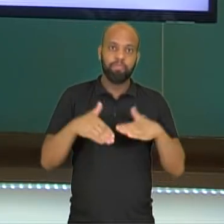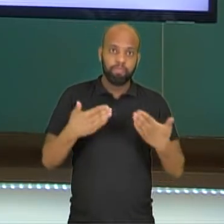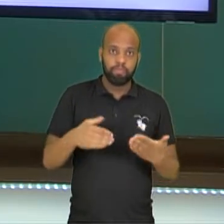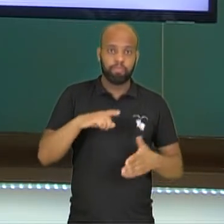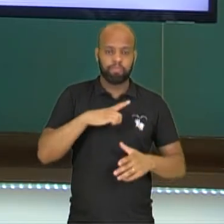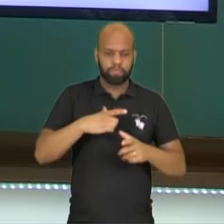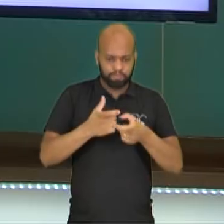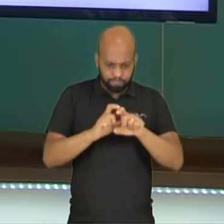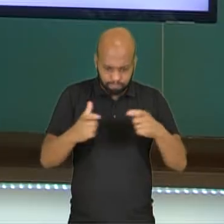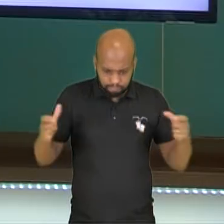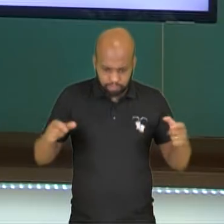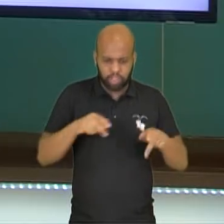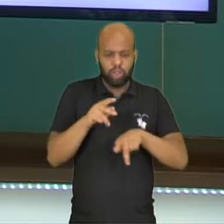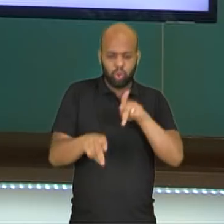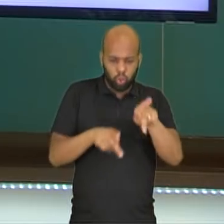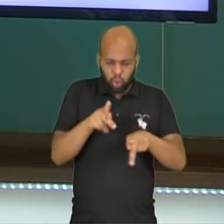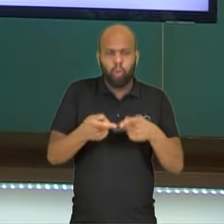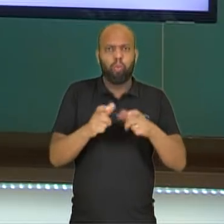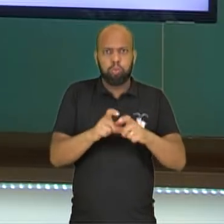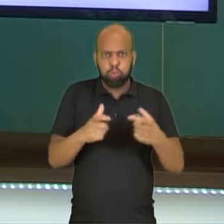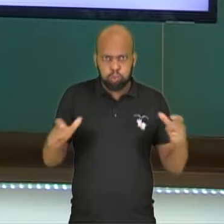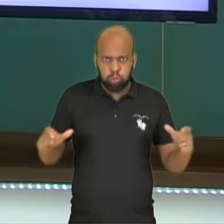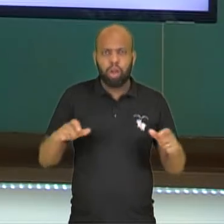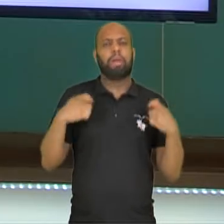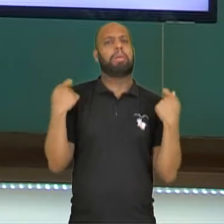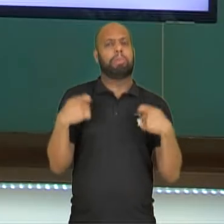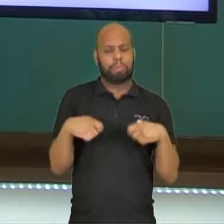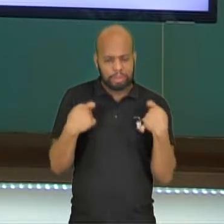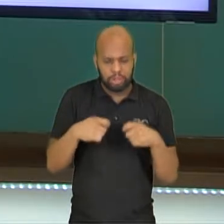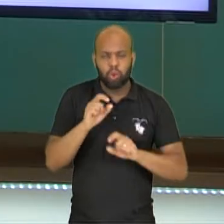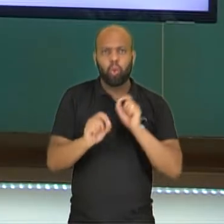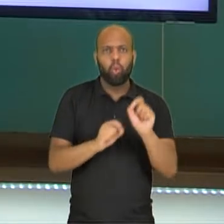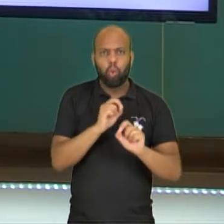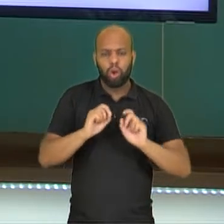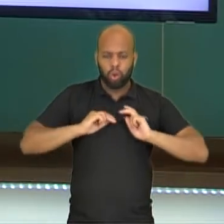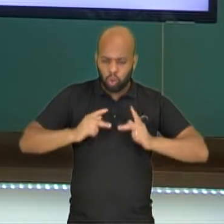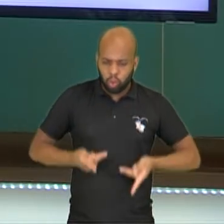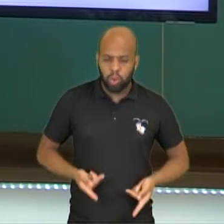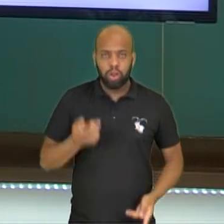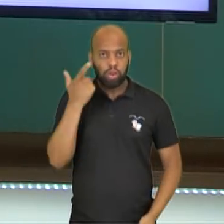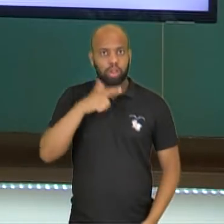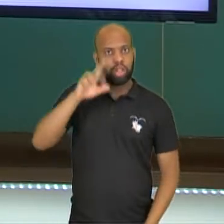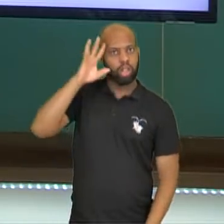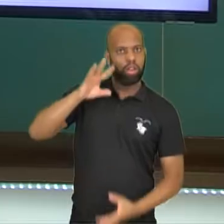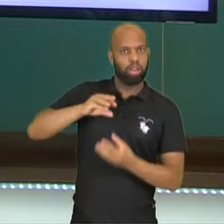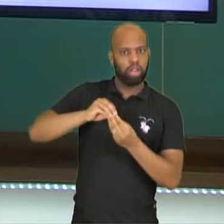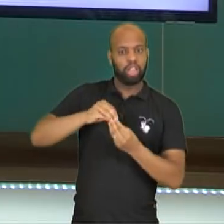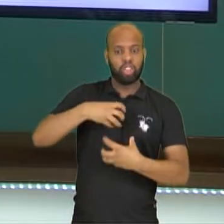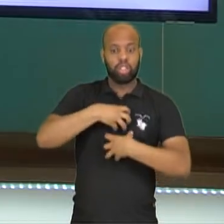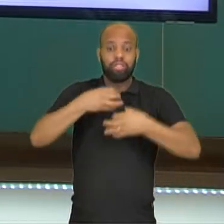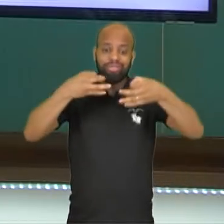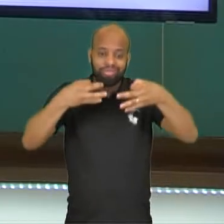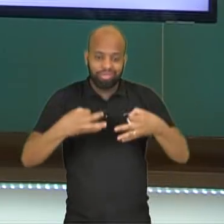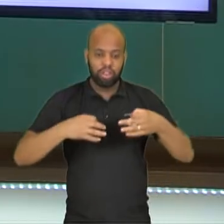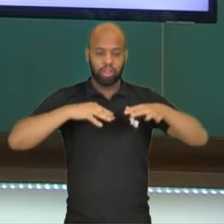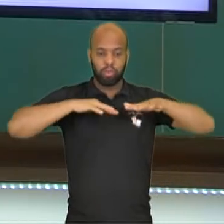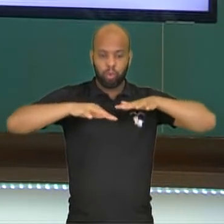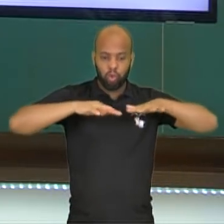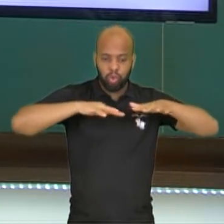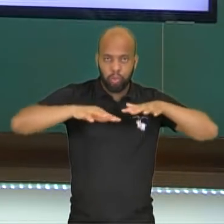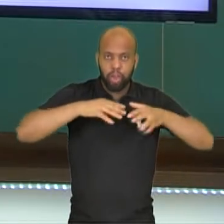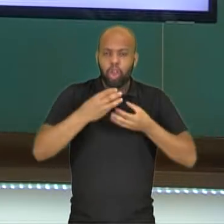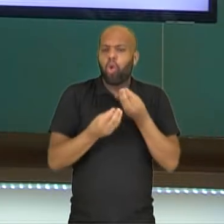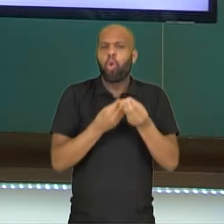o crescimento populacional, houve a necessidade do ser humano compreender melhor o movimento, basicamente com os meios